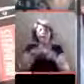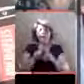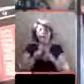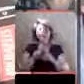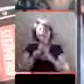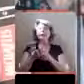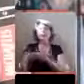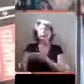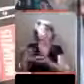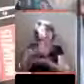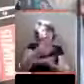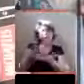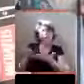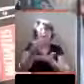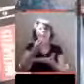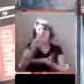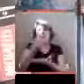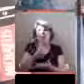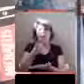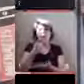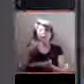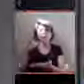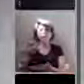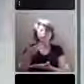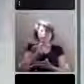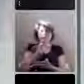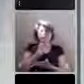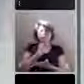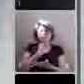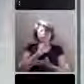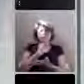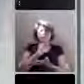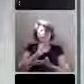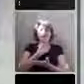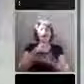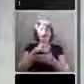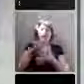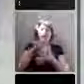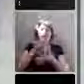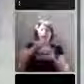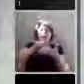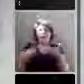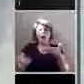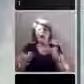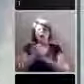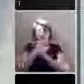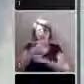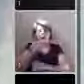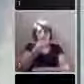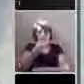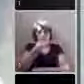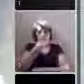fez, um apanhado muito bom, sobre os centros de pesquisa em lexicologia, anos 2000, quando você cita